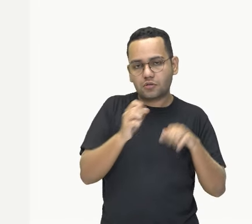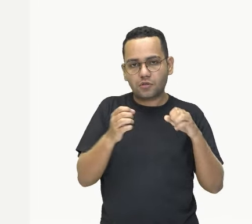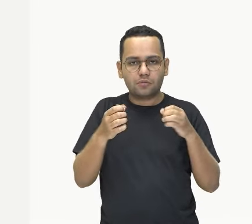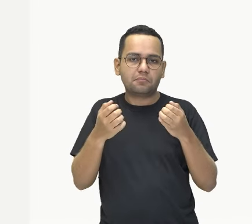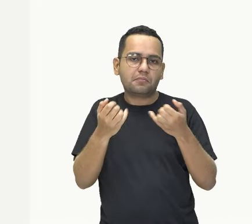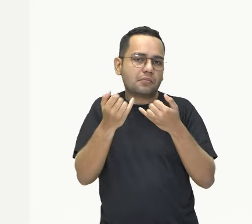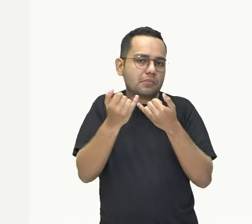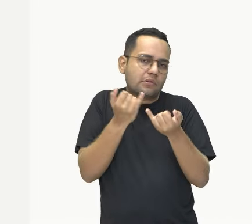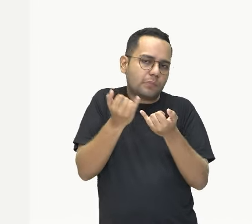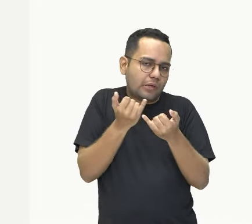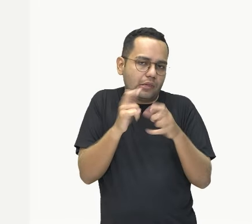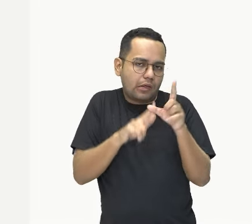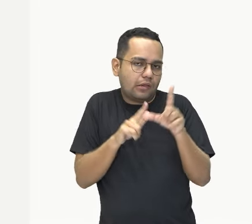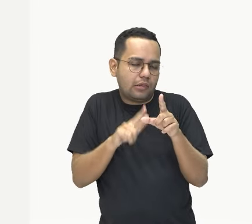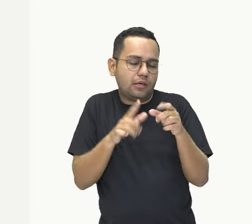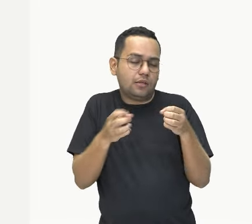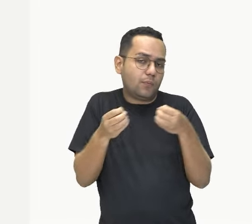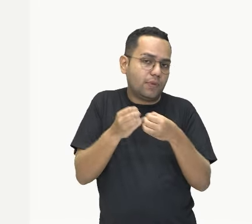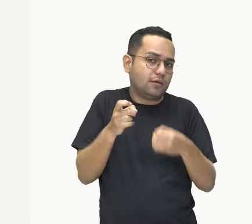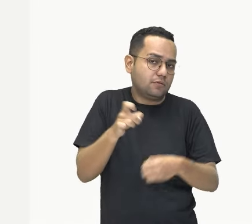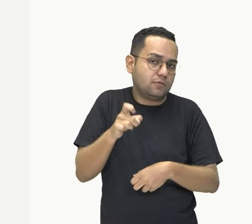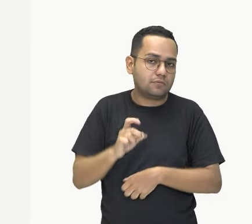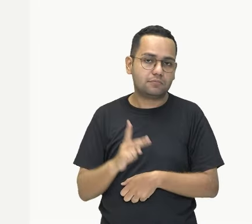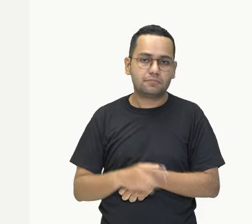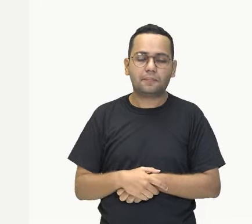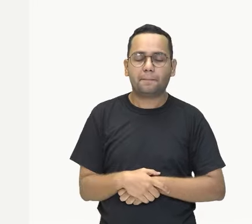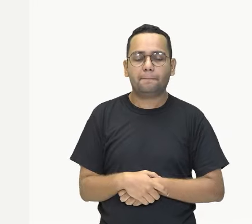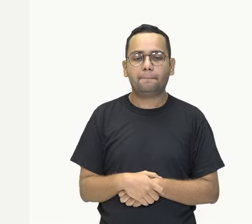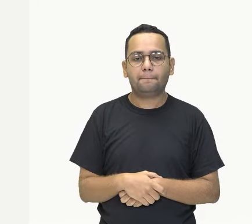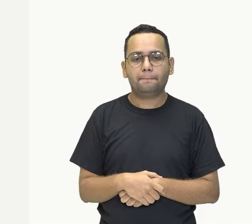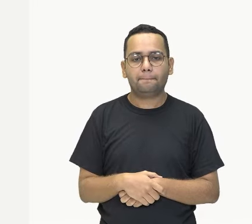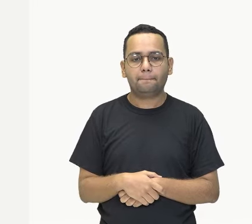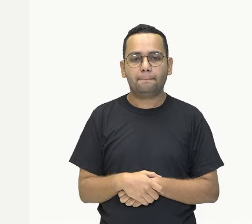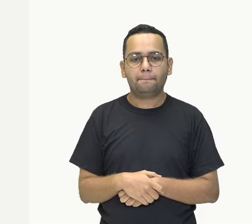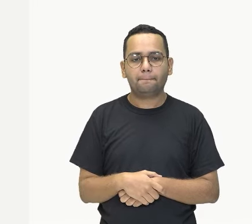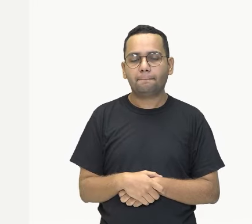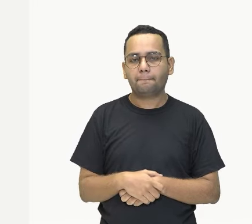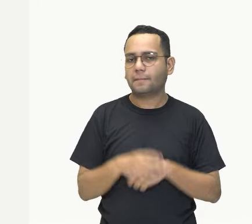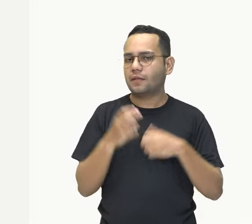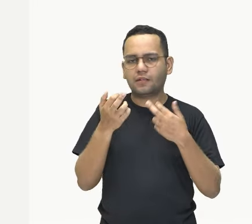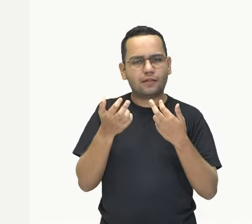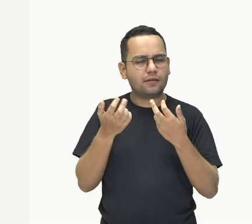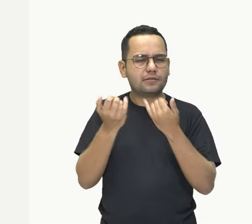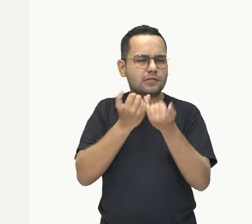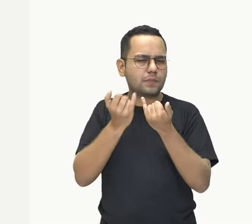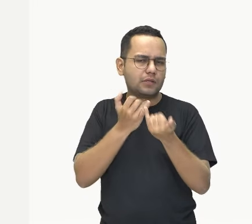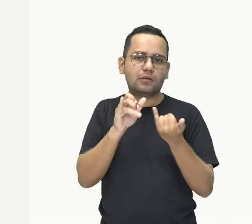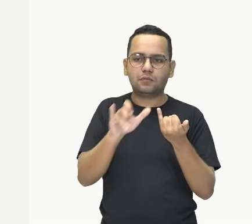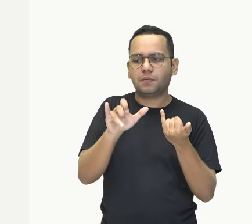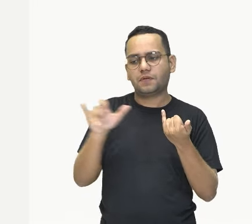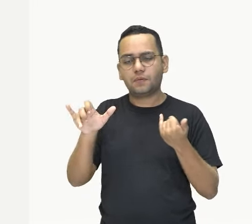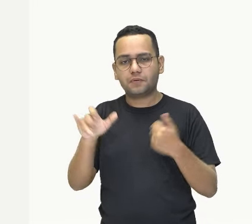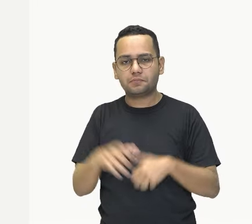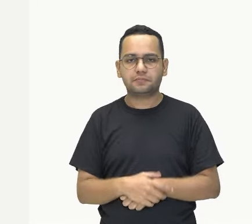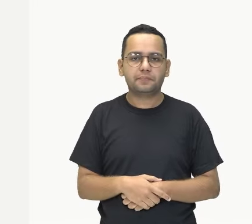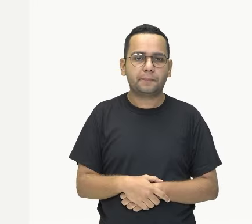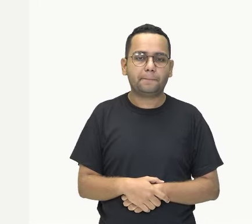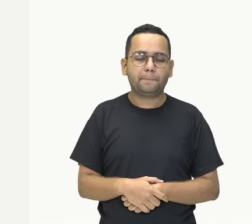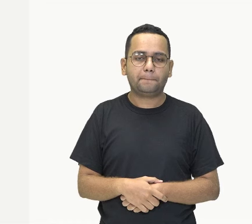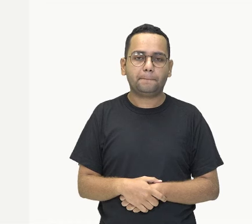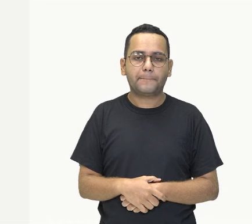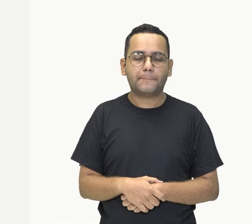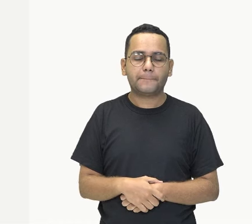perto do 2x. Tá bom? E assim o 3y ficou bem do ladinho